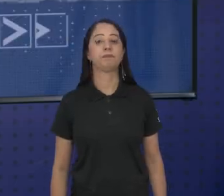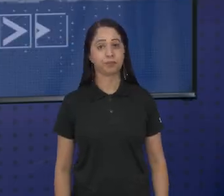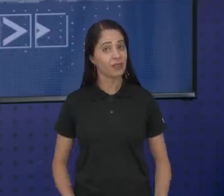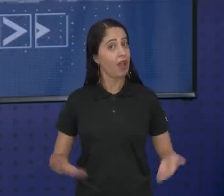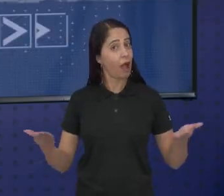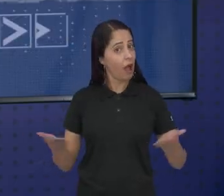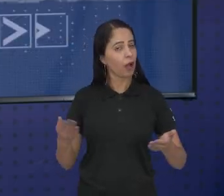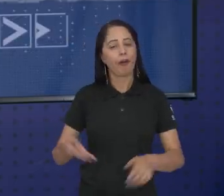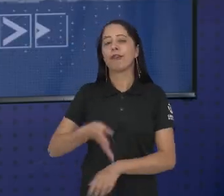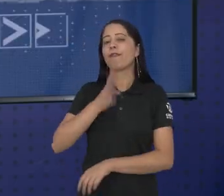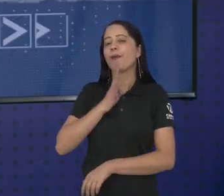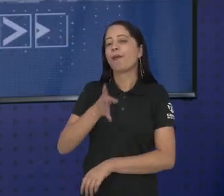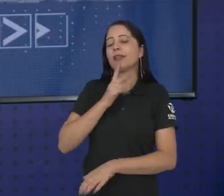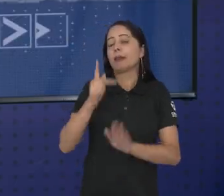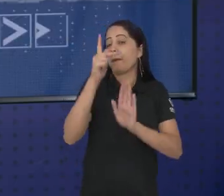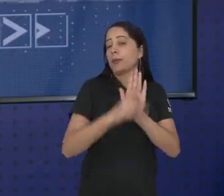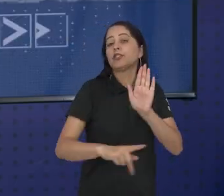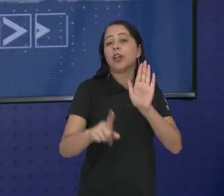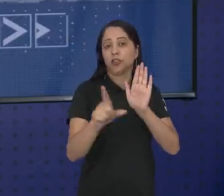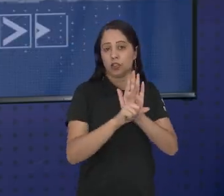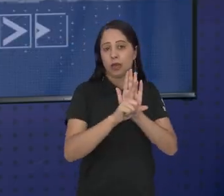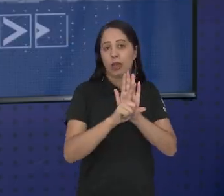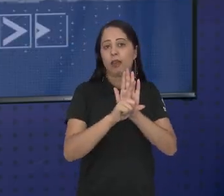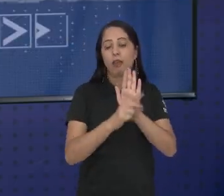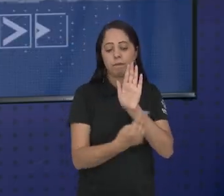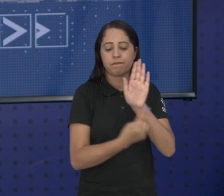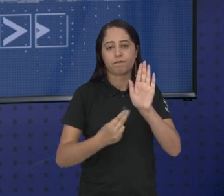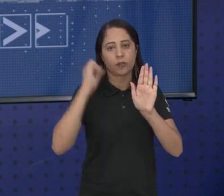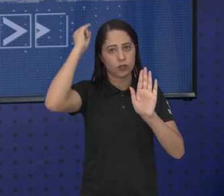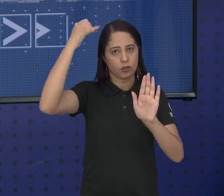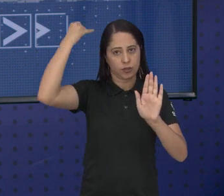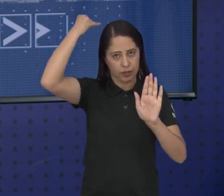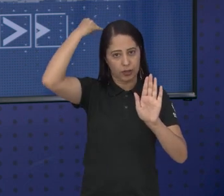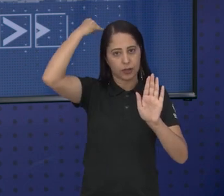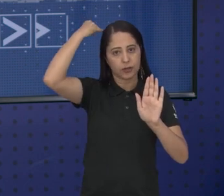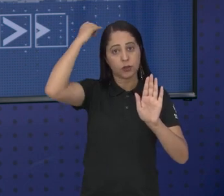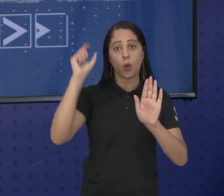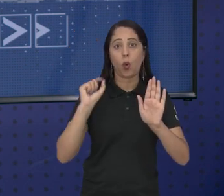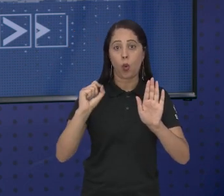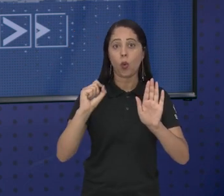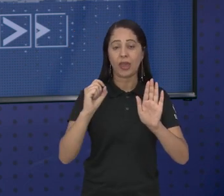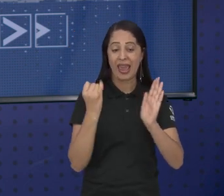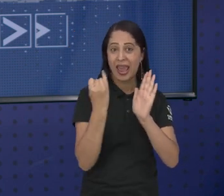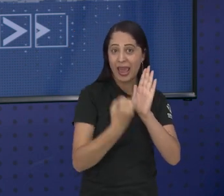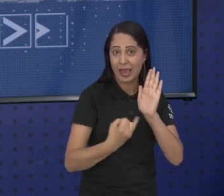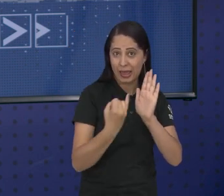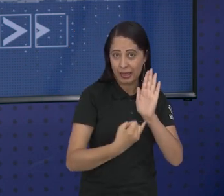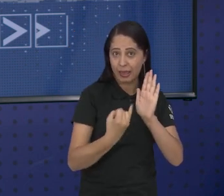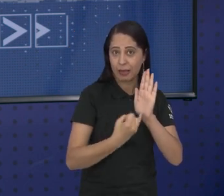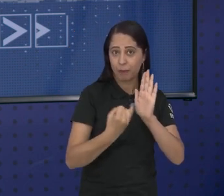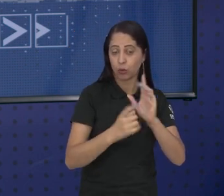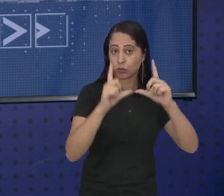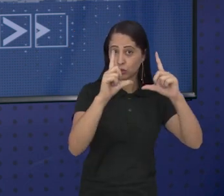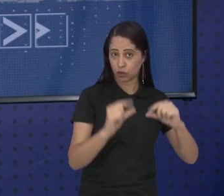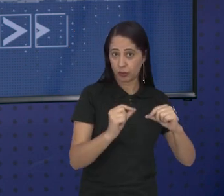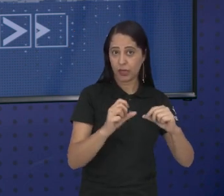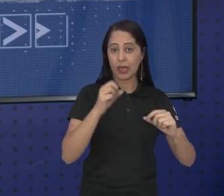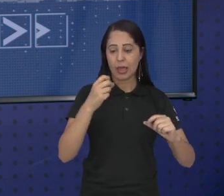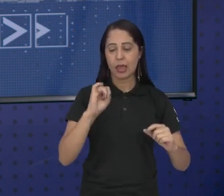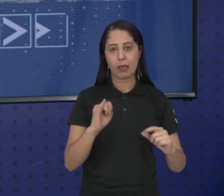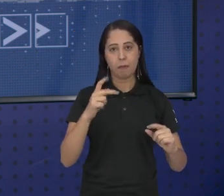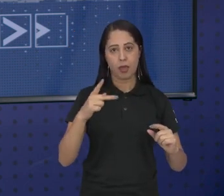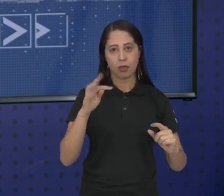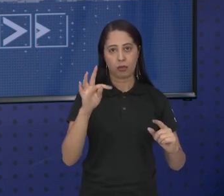e agora a gente vai conhecer um projeto de lei do vereador Dr José Cláudio para concessão de benefícios em relação